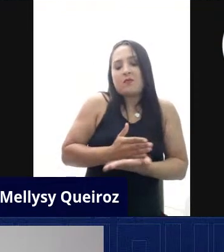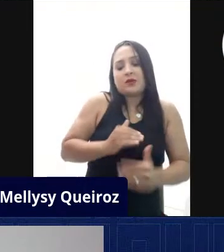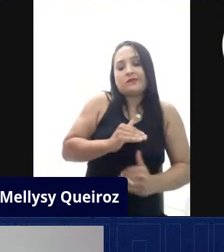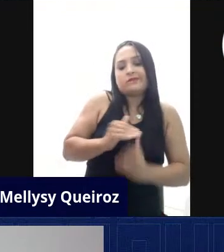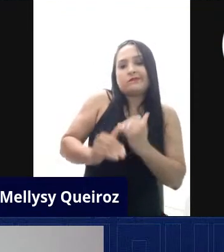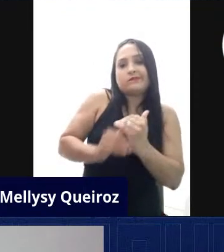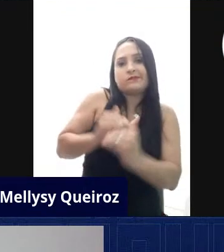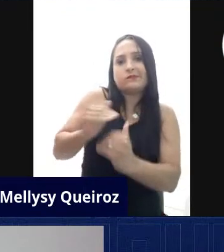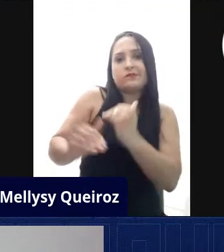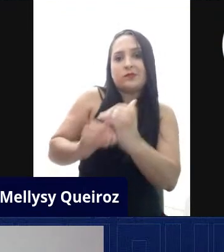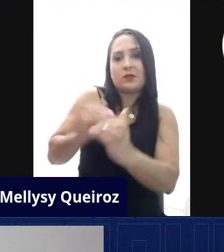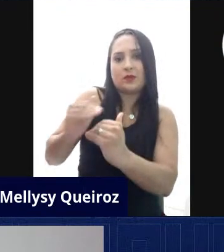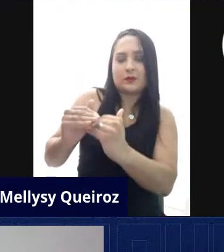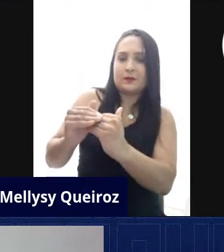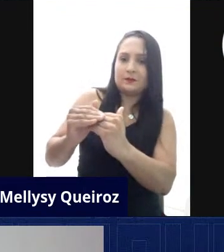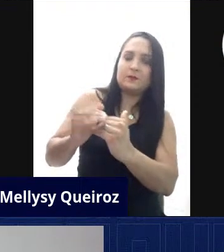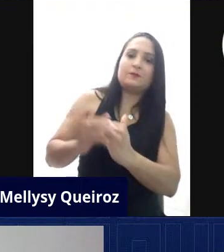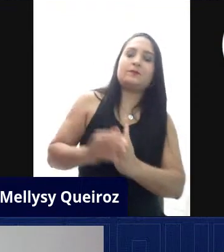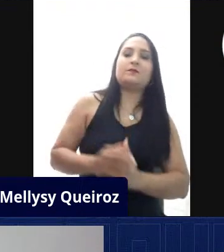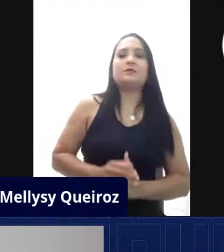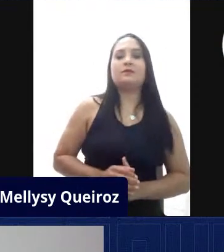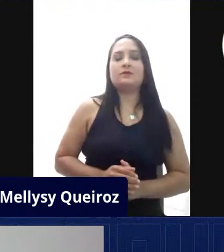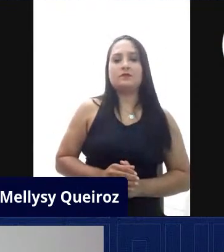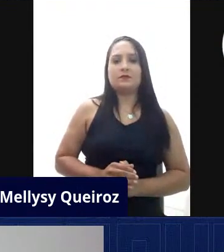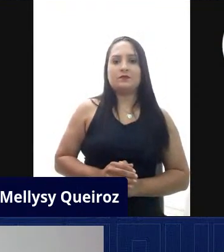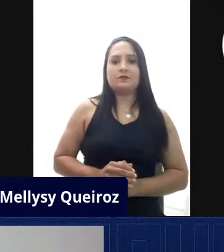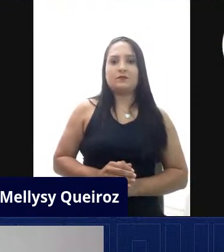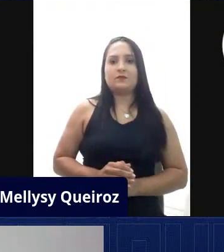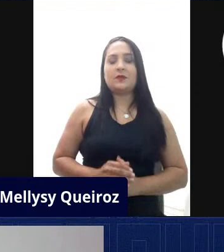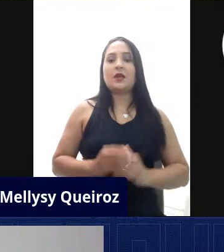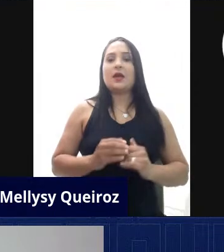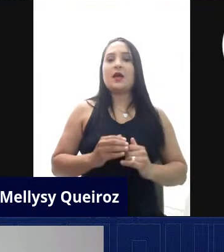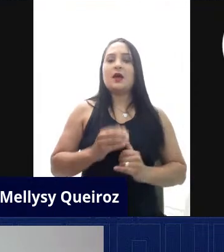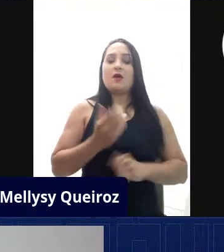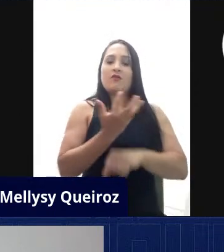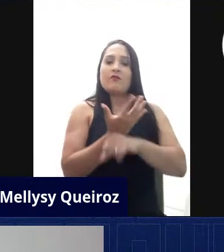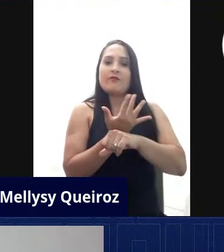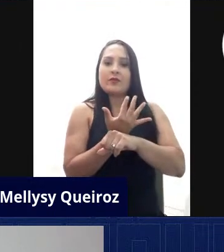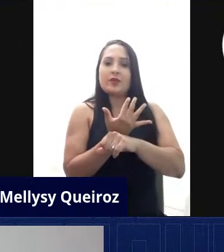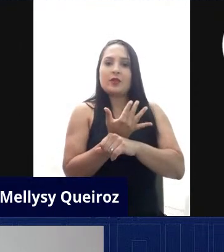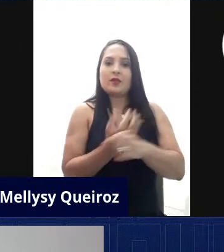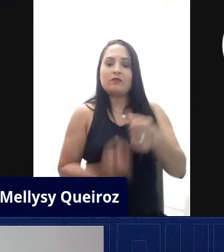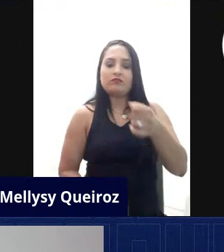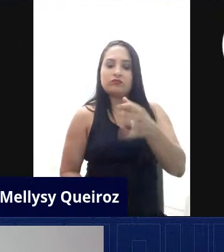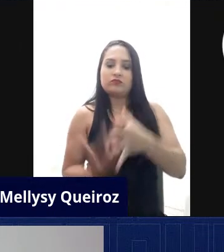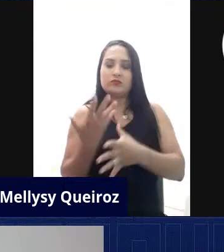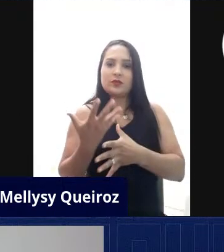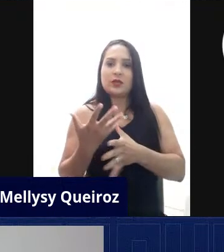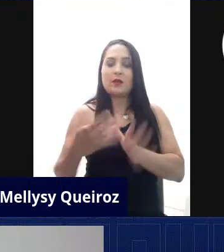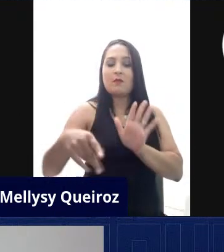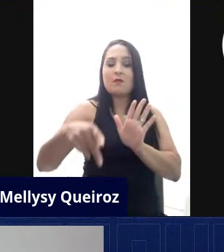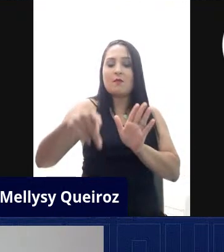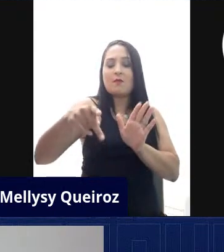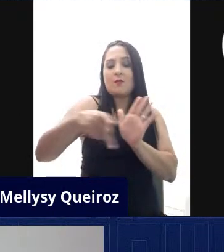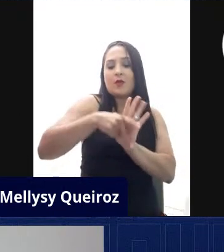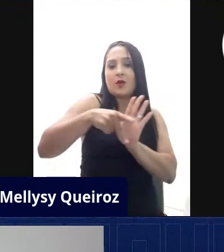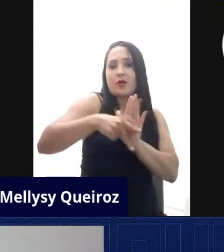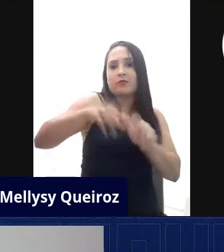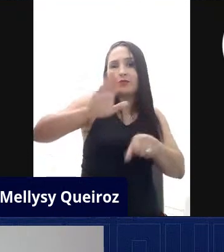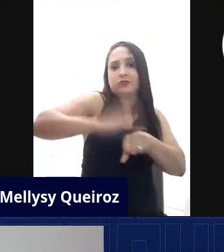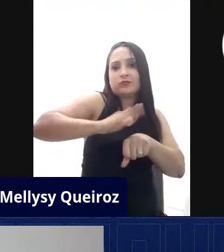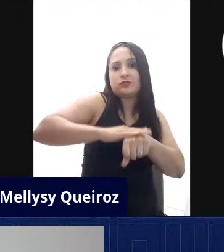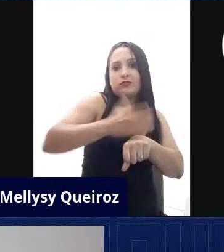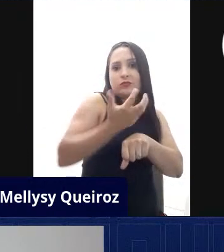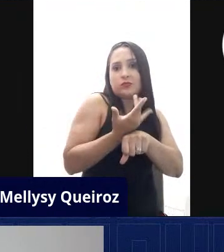A UFRPE institucionalizou o projeto, ele é hoje um projeto da nossa universidade. A UFRPE tem